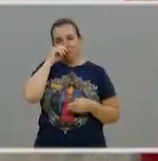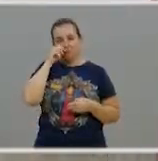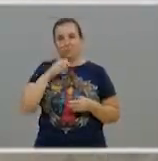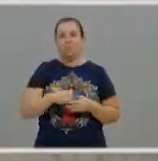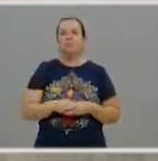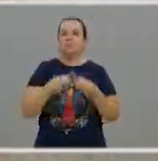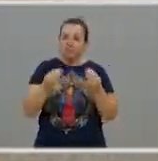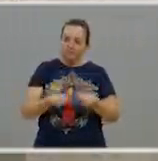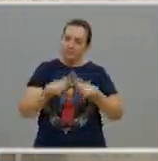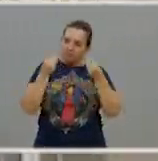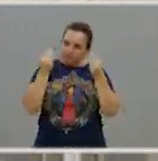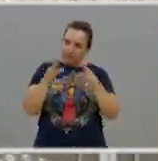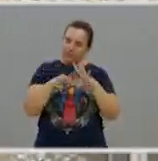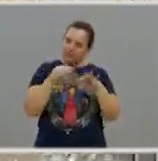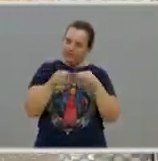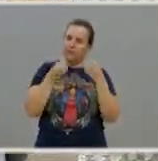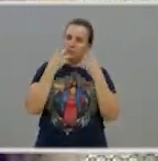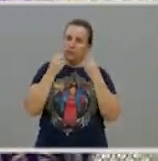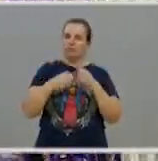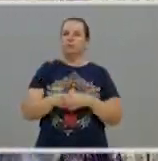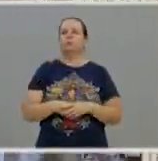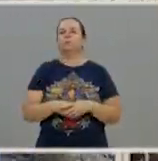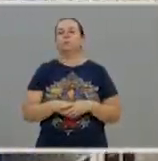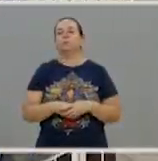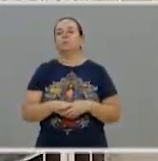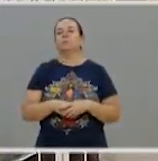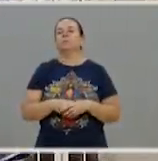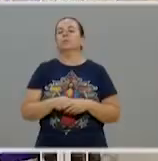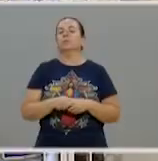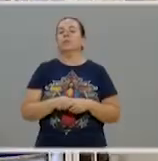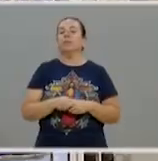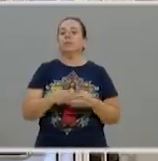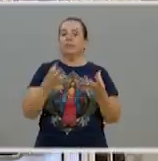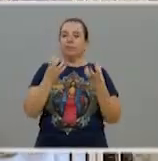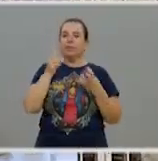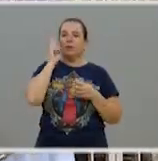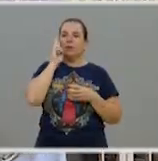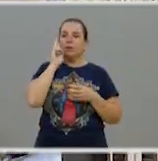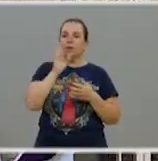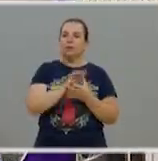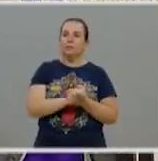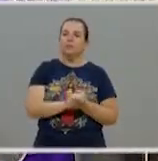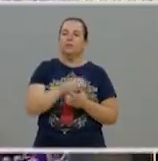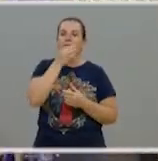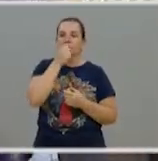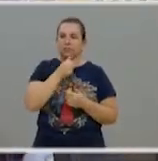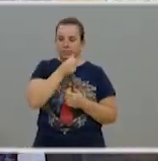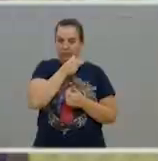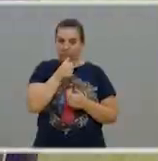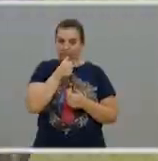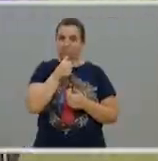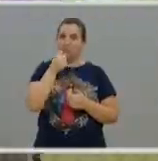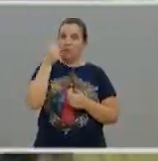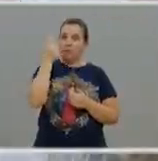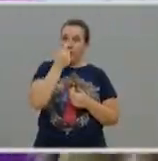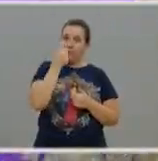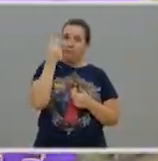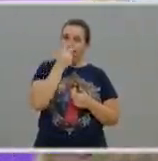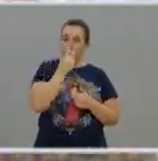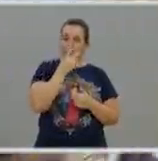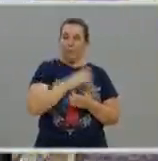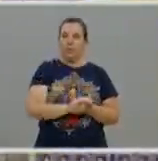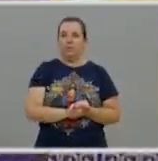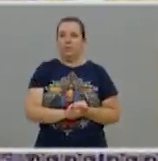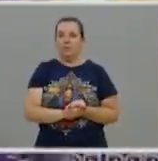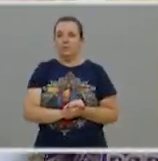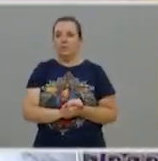coisa boa. Queridos filhos e filhas, por fim, eu quero lembrá-los. O retiro está aí. Já fez inscrição?